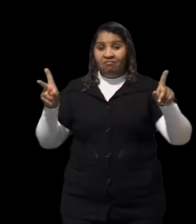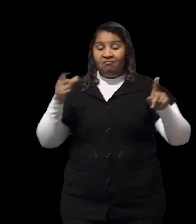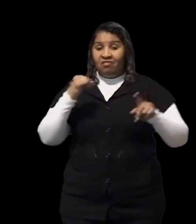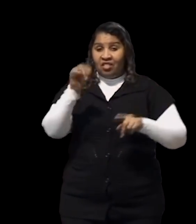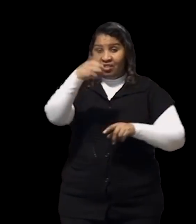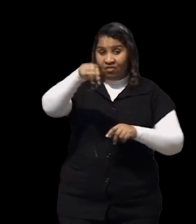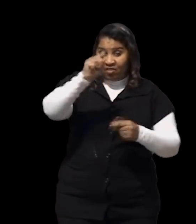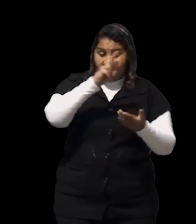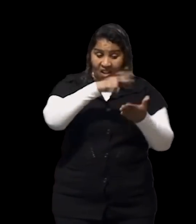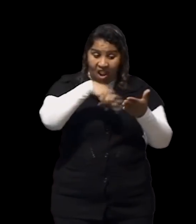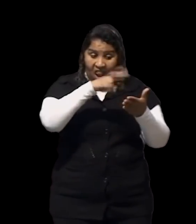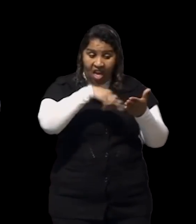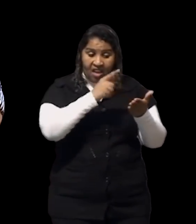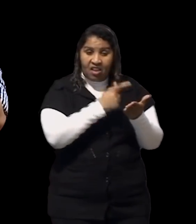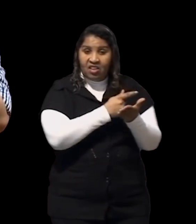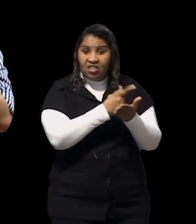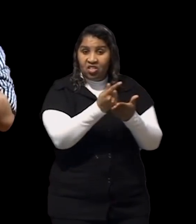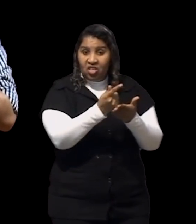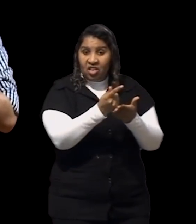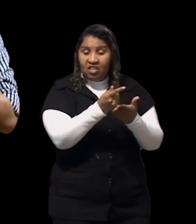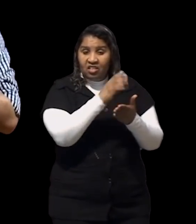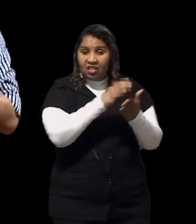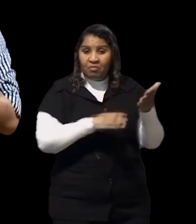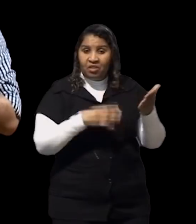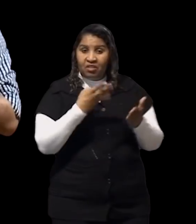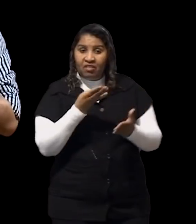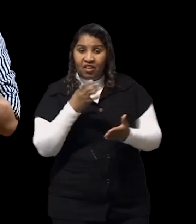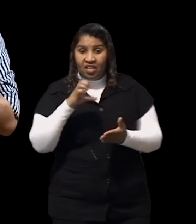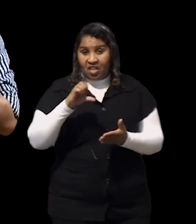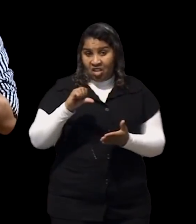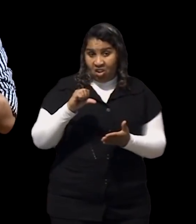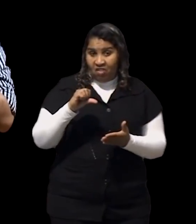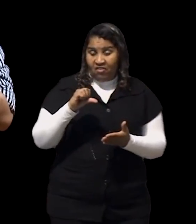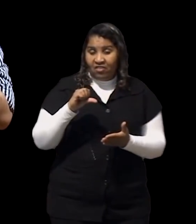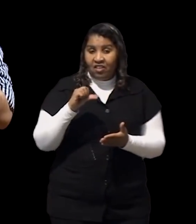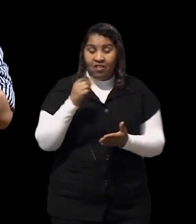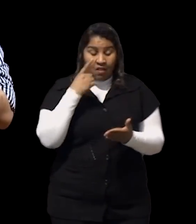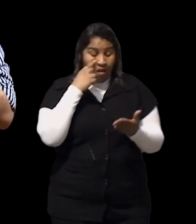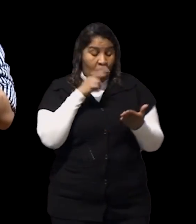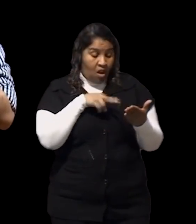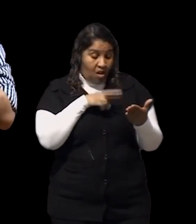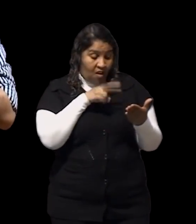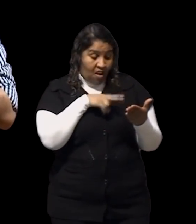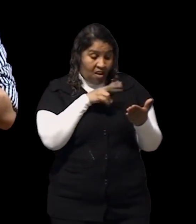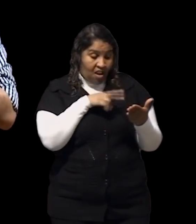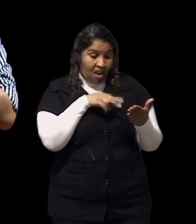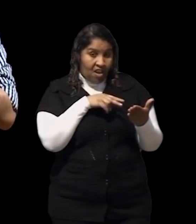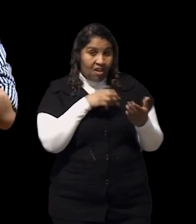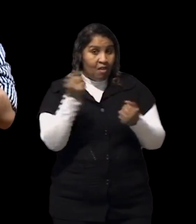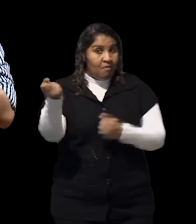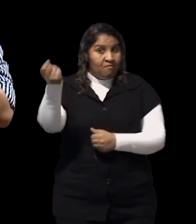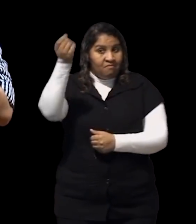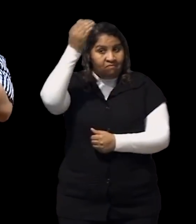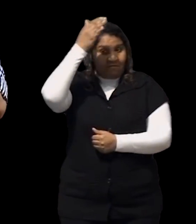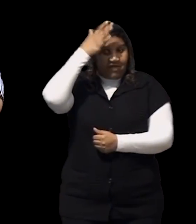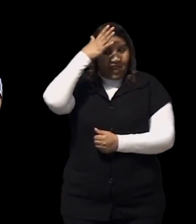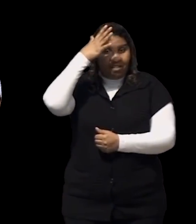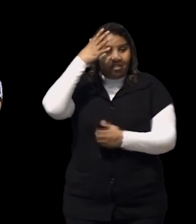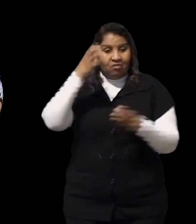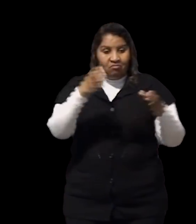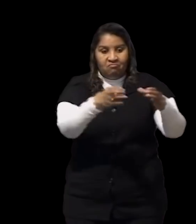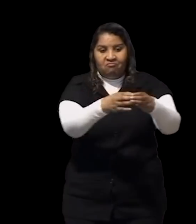em Gênesis Capítulo 49 você vai ver aqui a bênção sobre as tribos de Israel elas